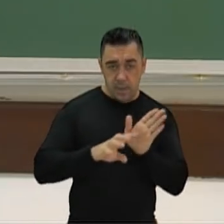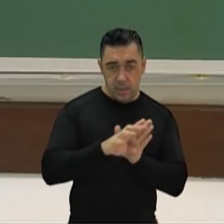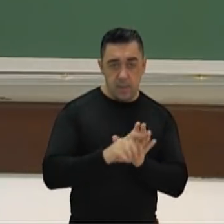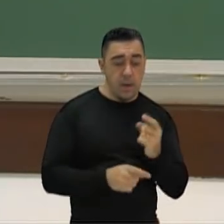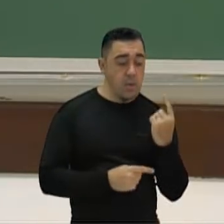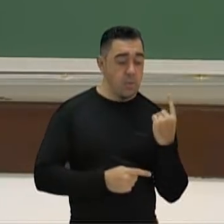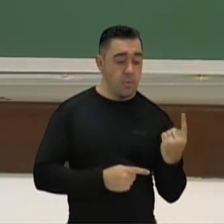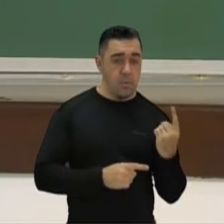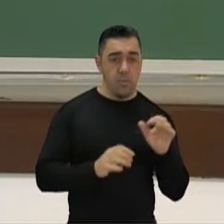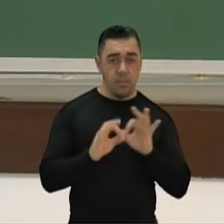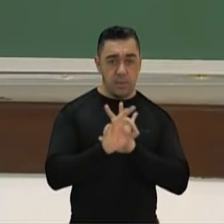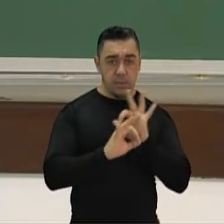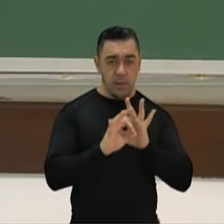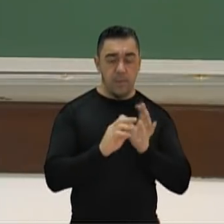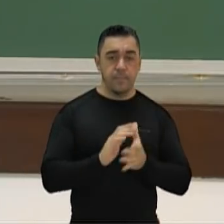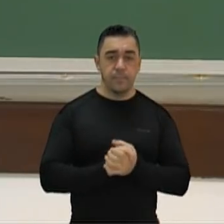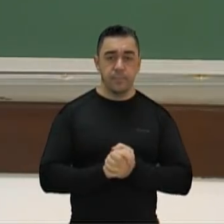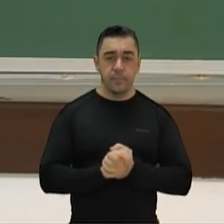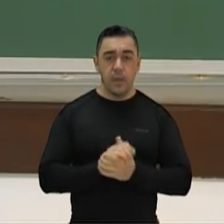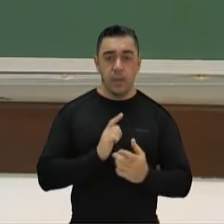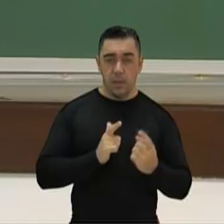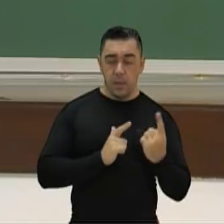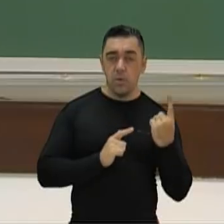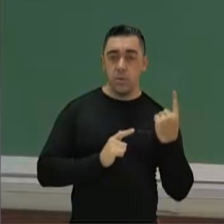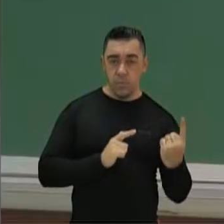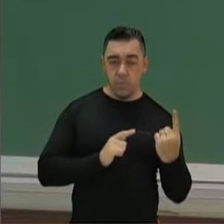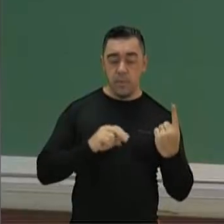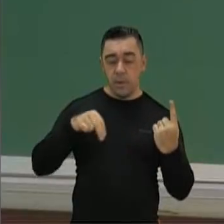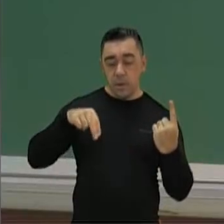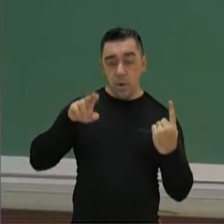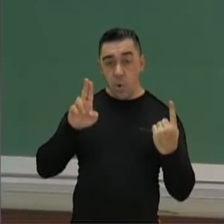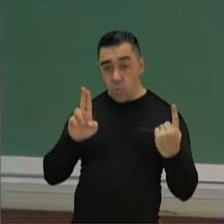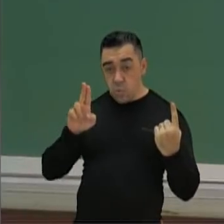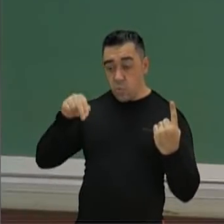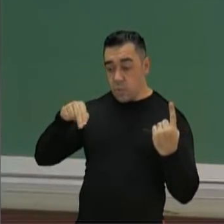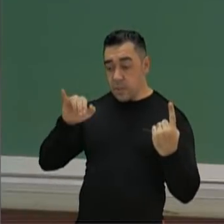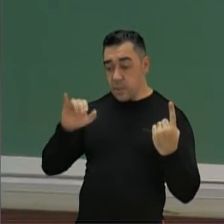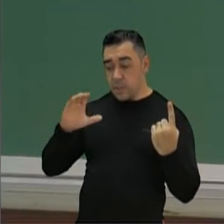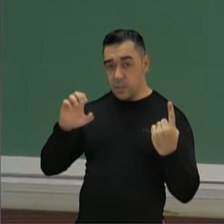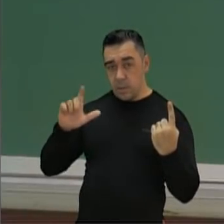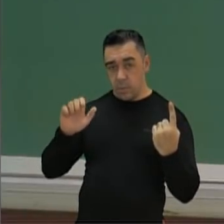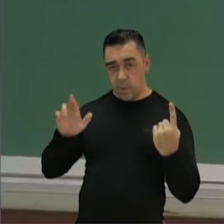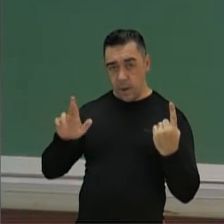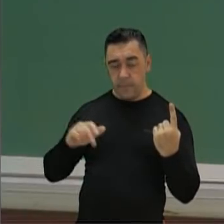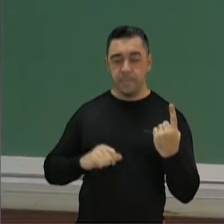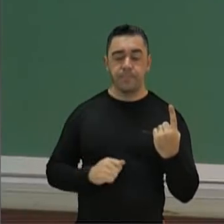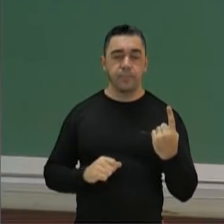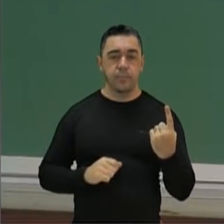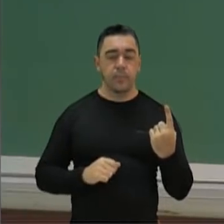várias células. Que os seres vivos unicelulares podem ter 2 tipos de células,